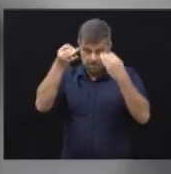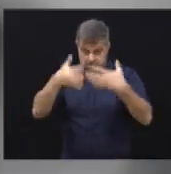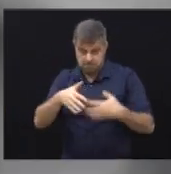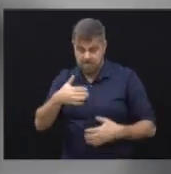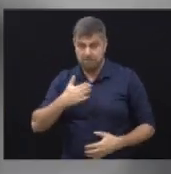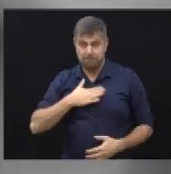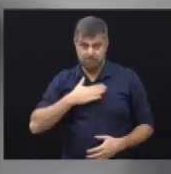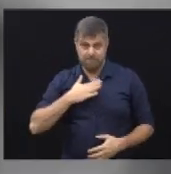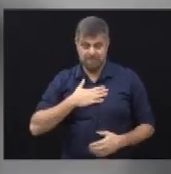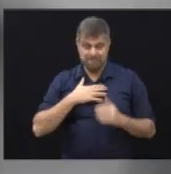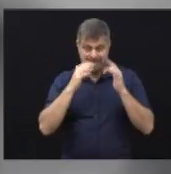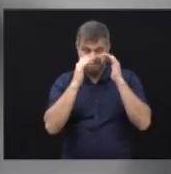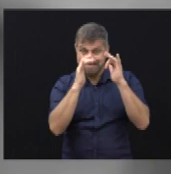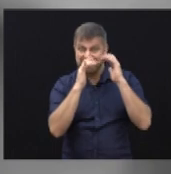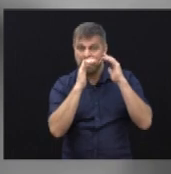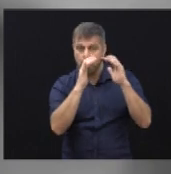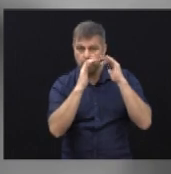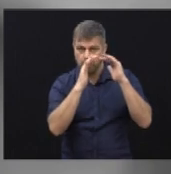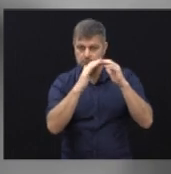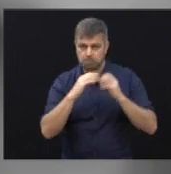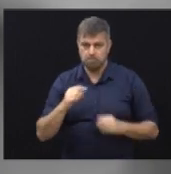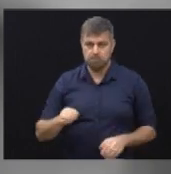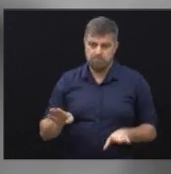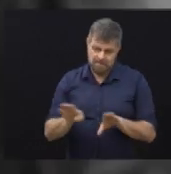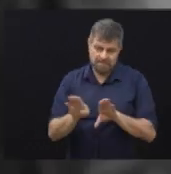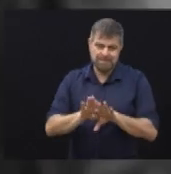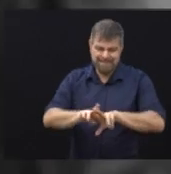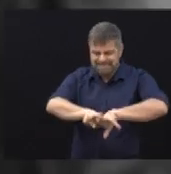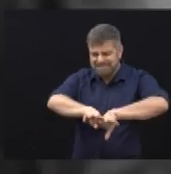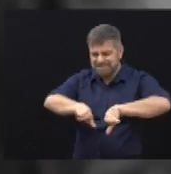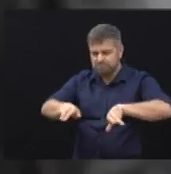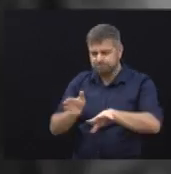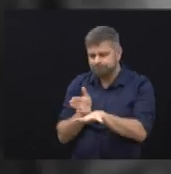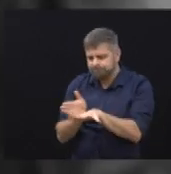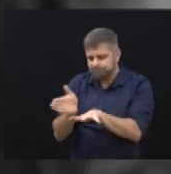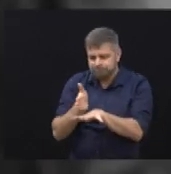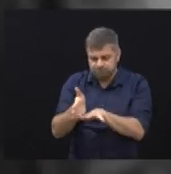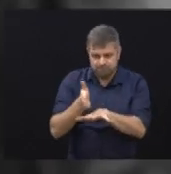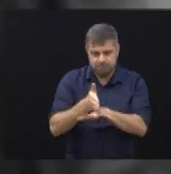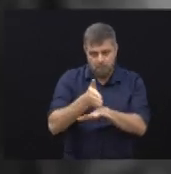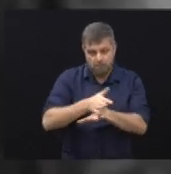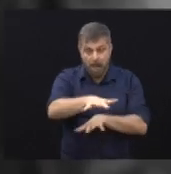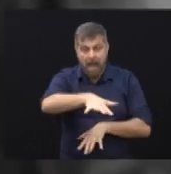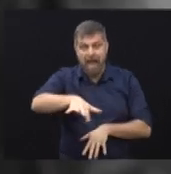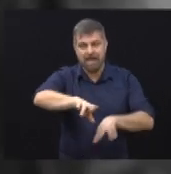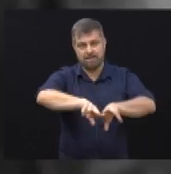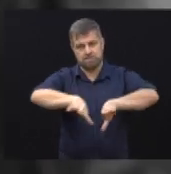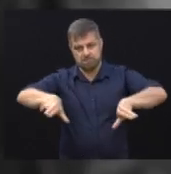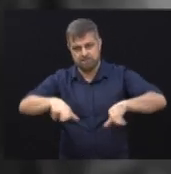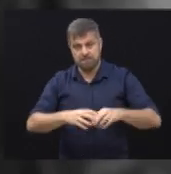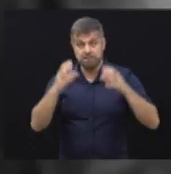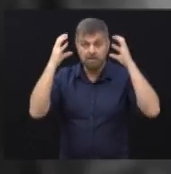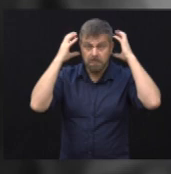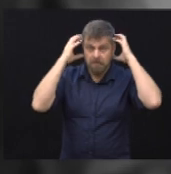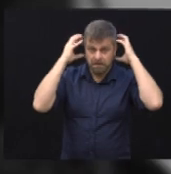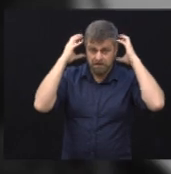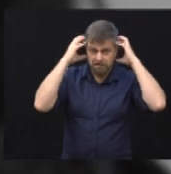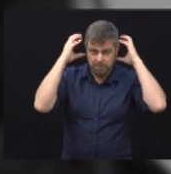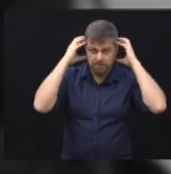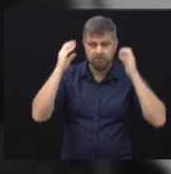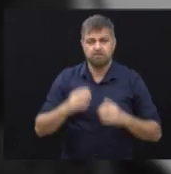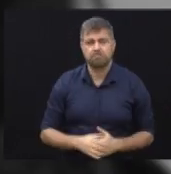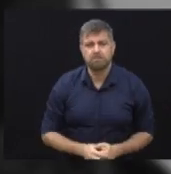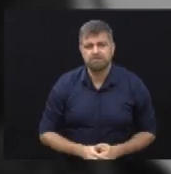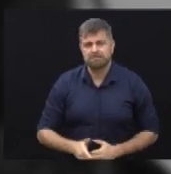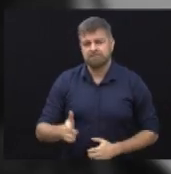vocês, foi na neurologia, mas varia bastante de aprimoramento para aprimoramento. A fonoaudiologia em si, ela é